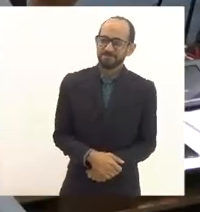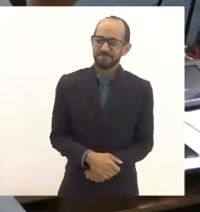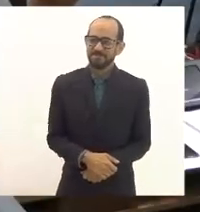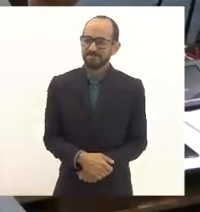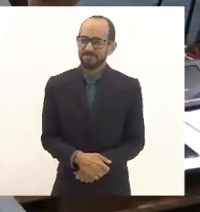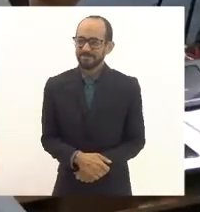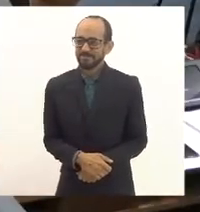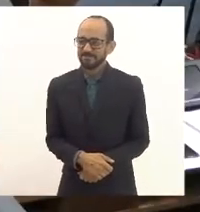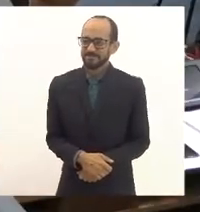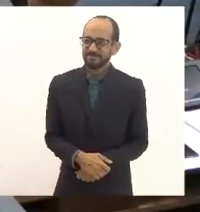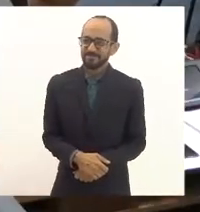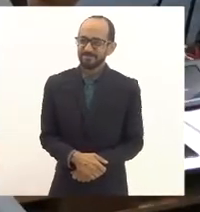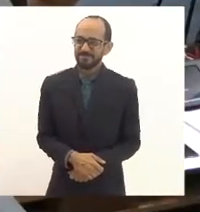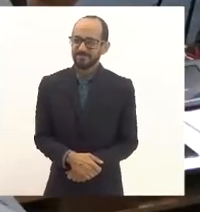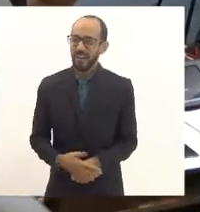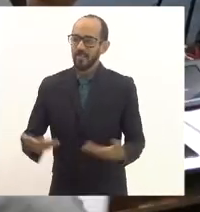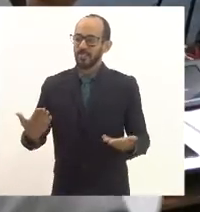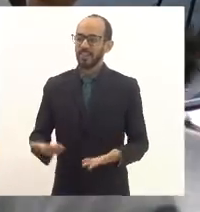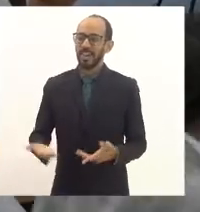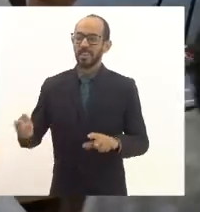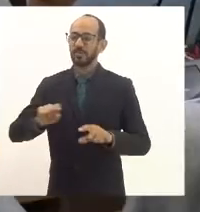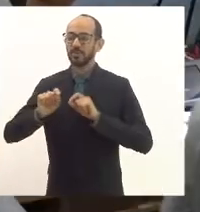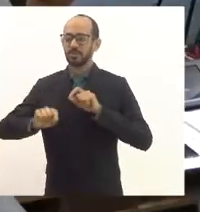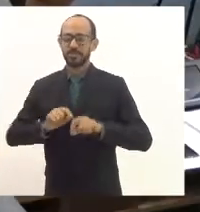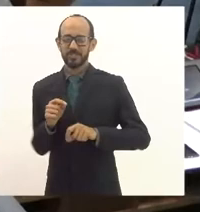em tempo, eu queria fazer aqui um registro.